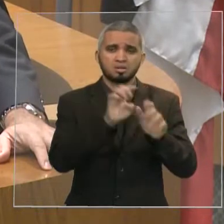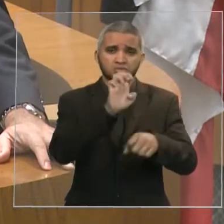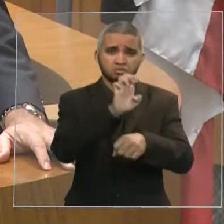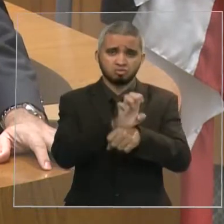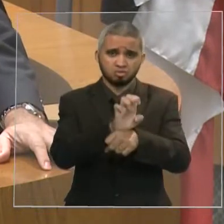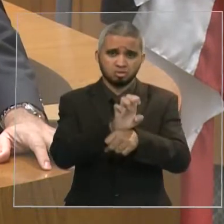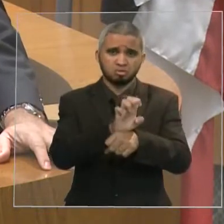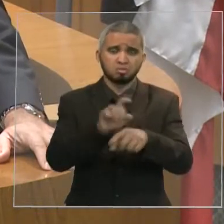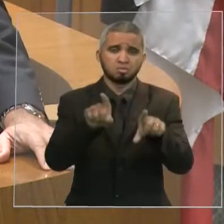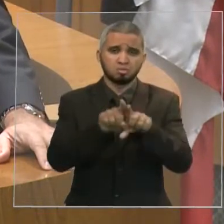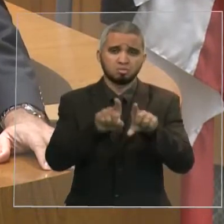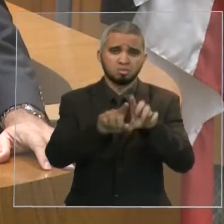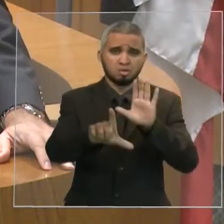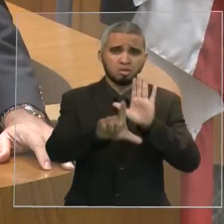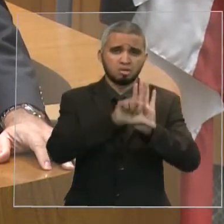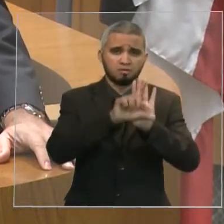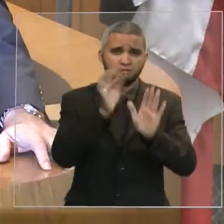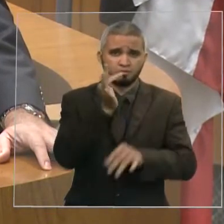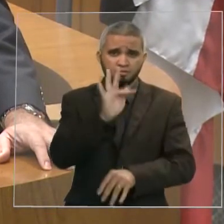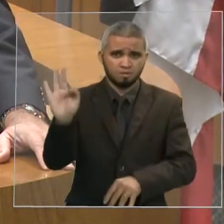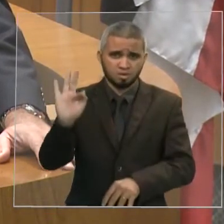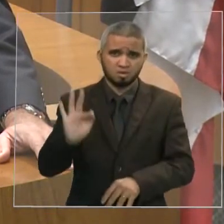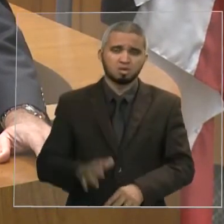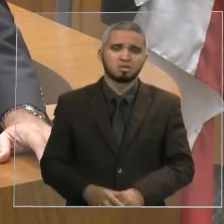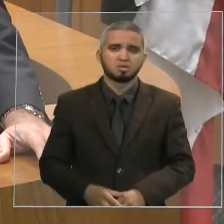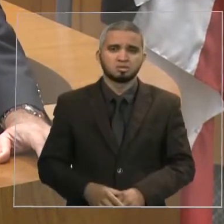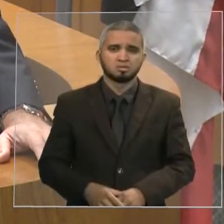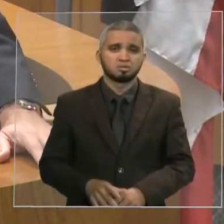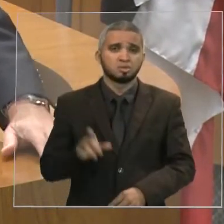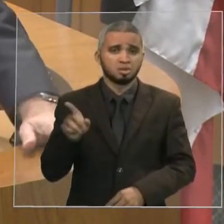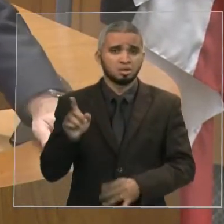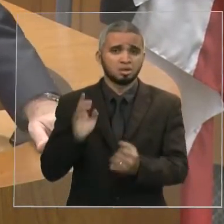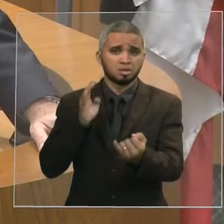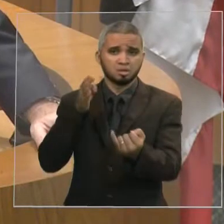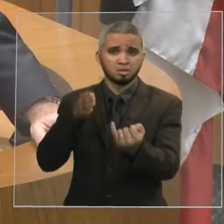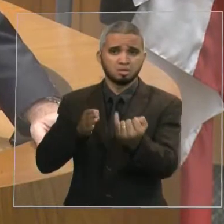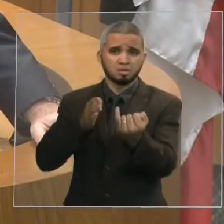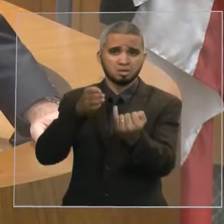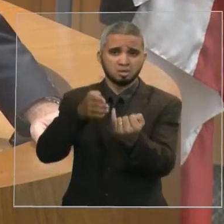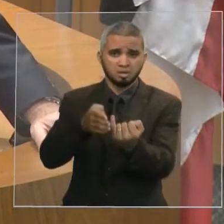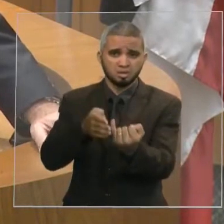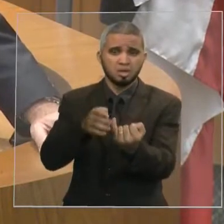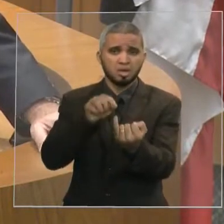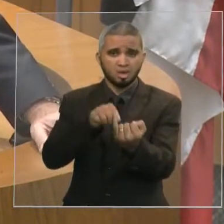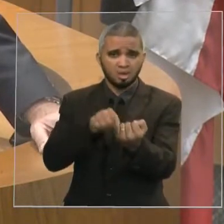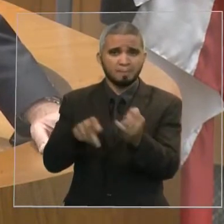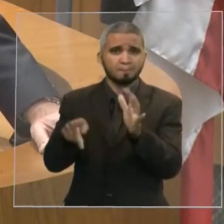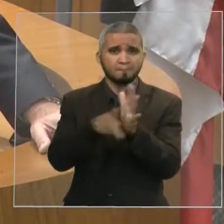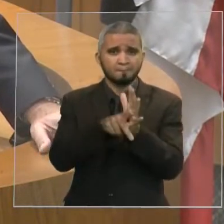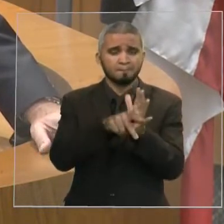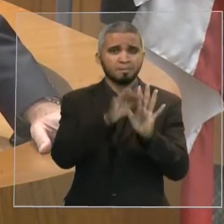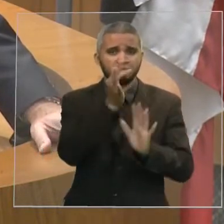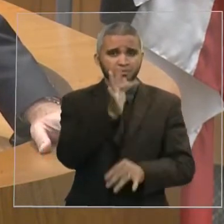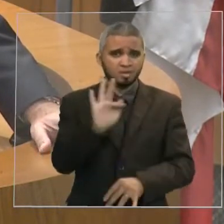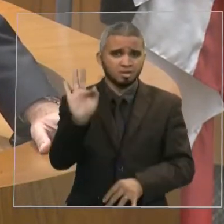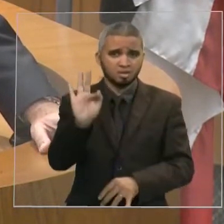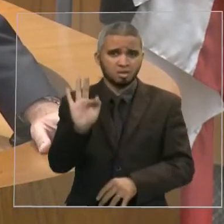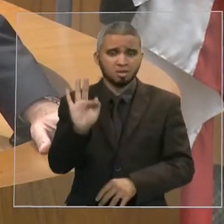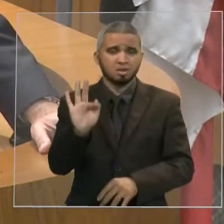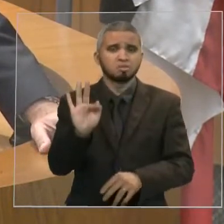estadual e federal, já que o Porto Itaqui é um órgão federal que está sobre